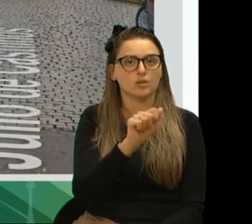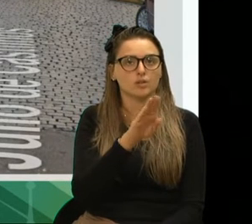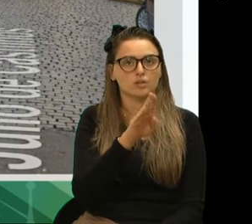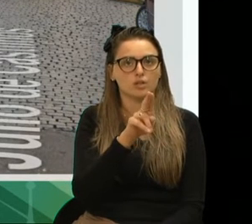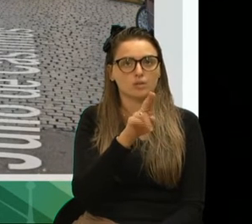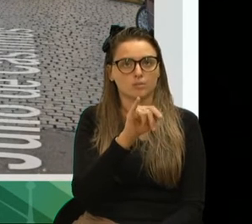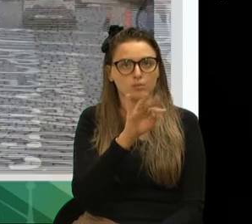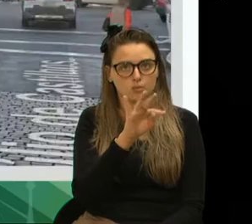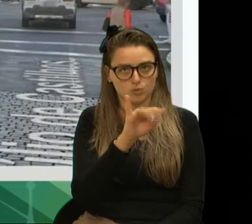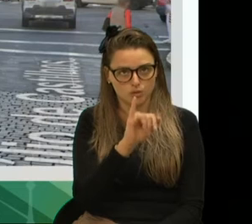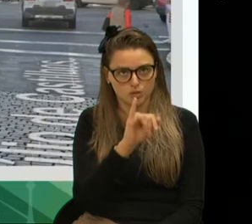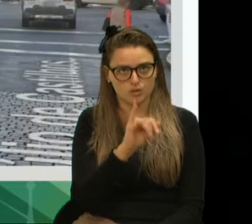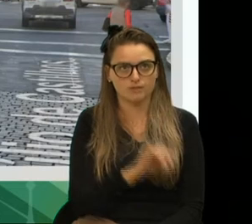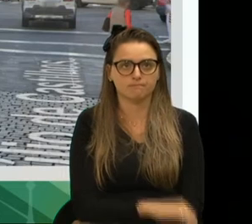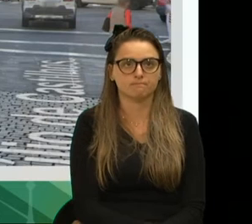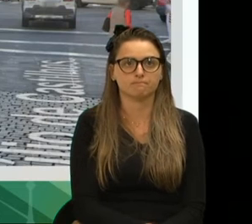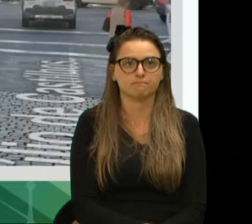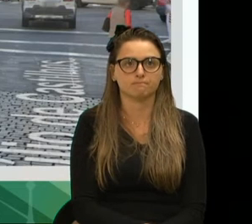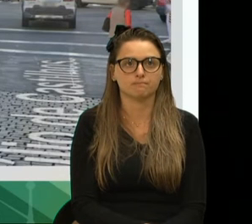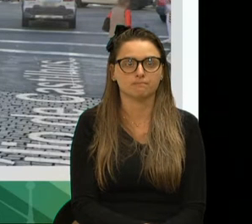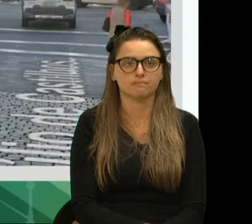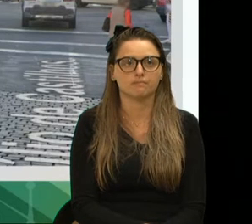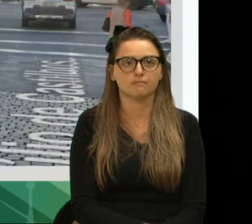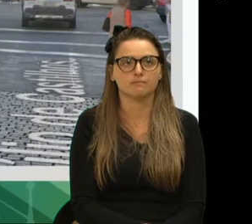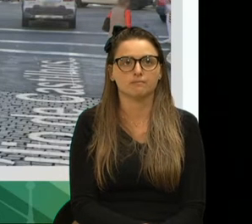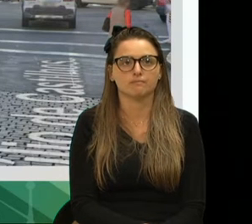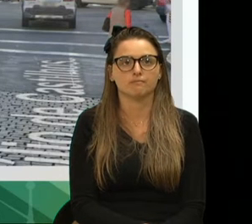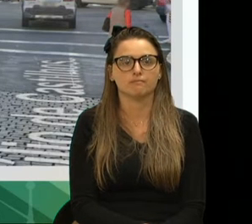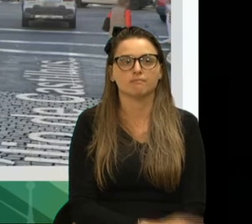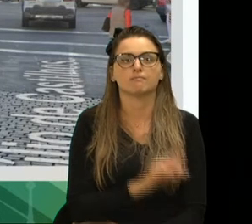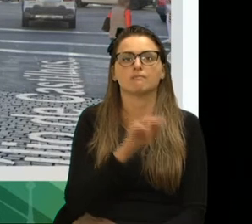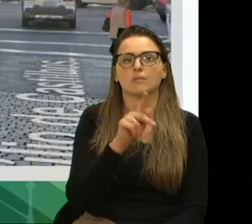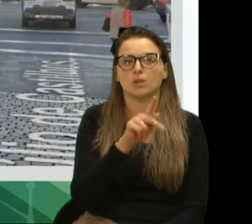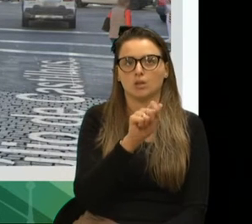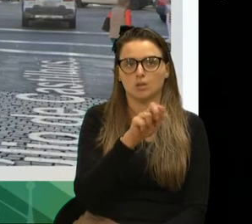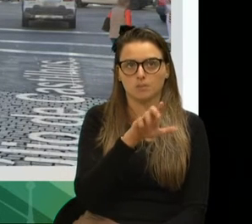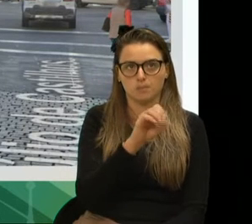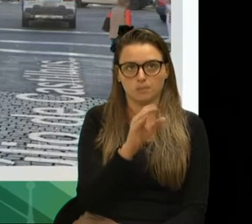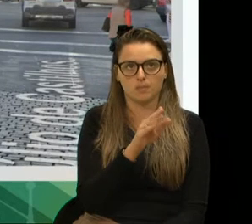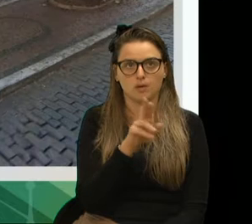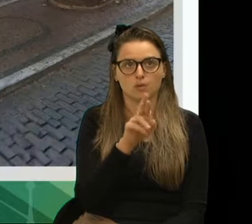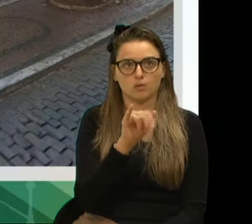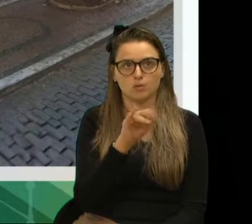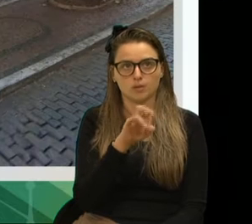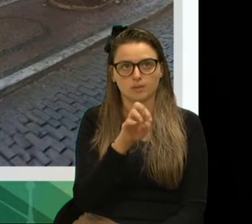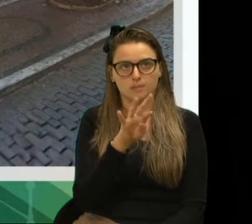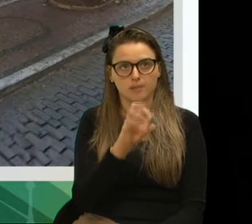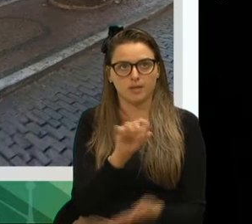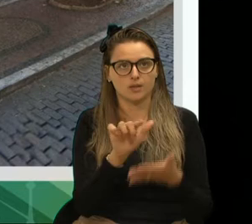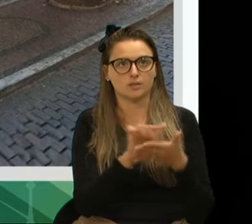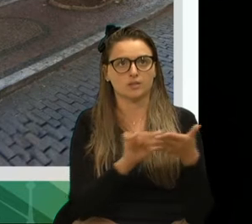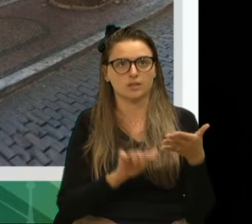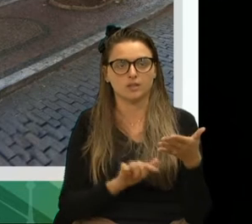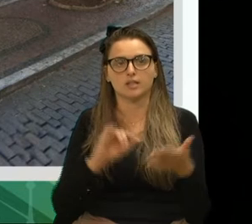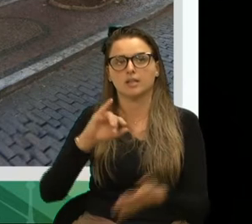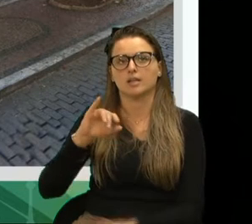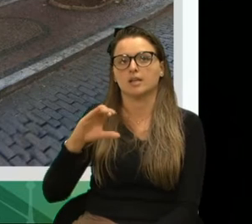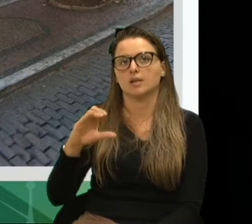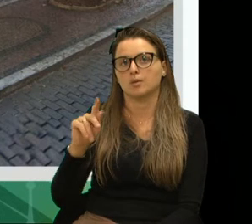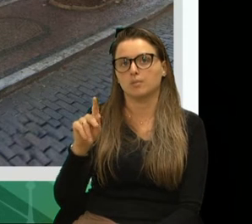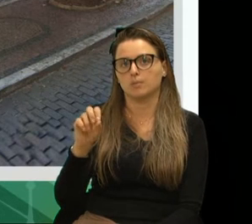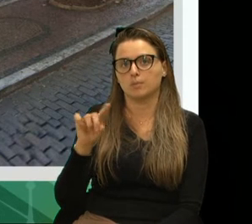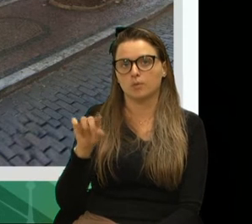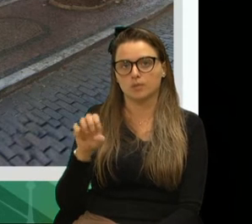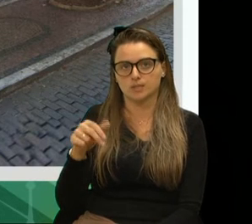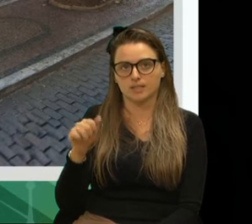também. Então, nesse sentido, Paulo Ribeiro, da literatura, José Clemente Pozenato,